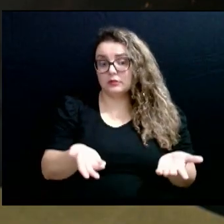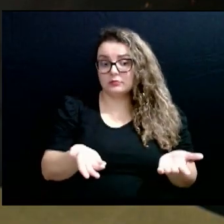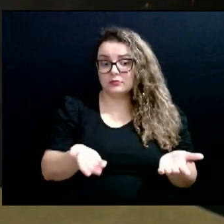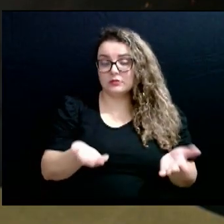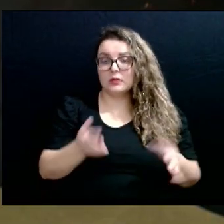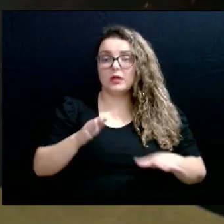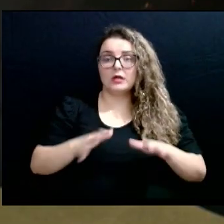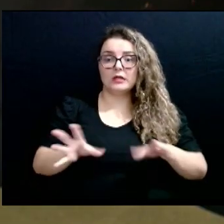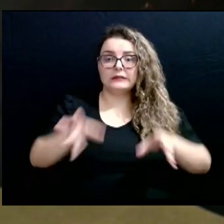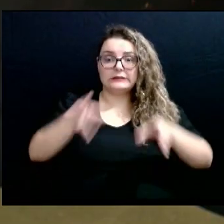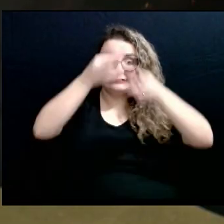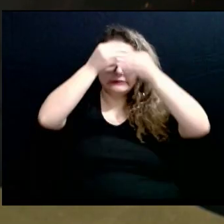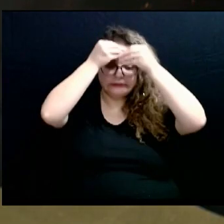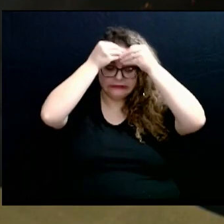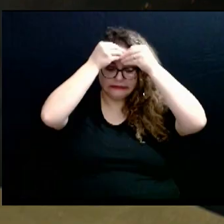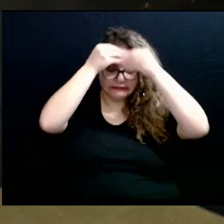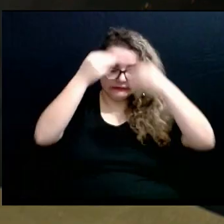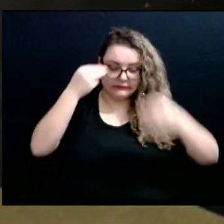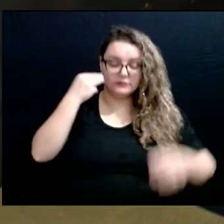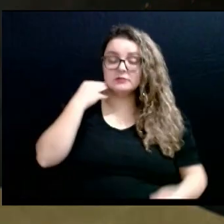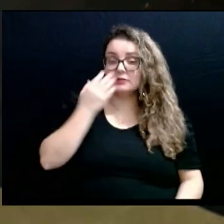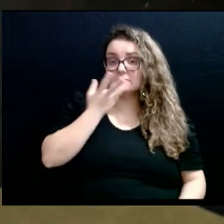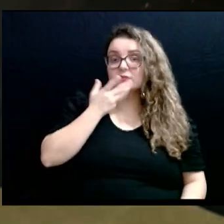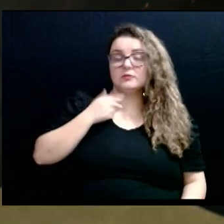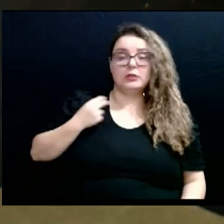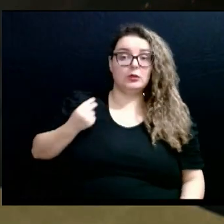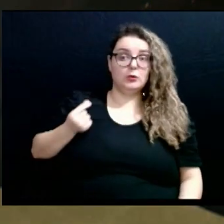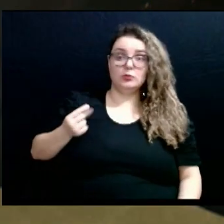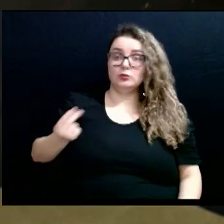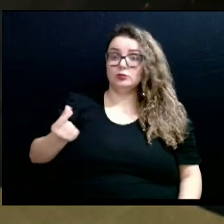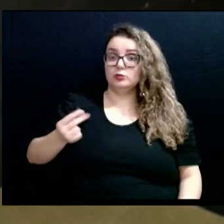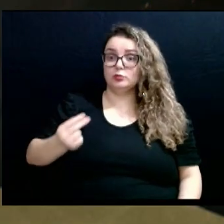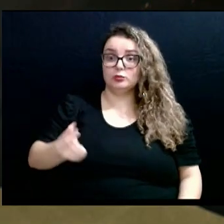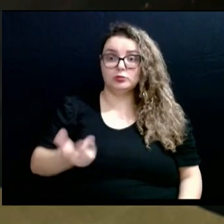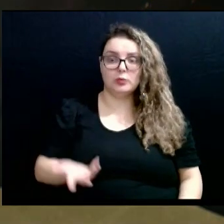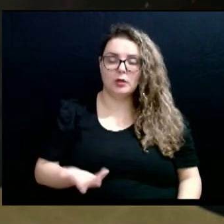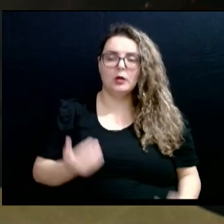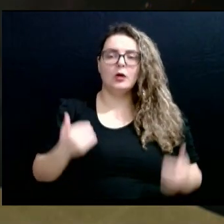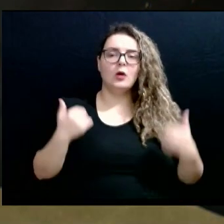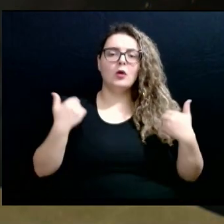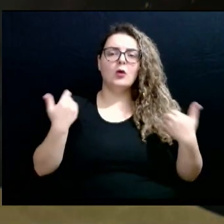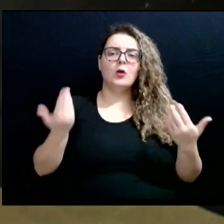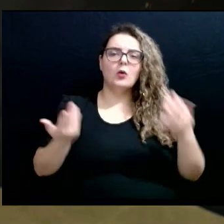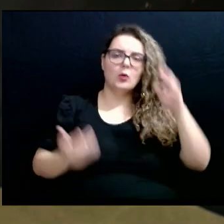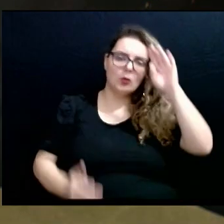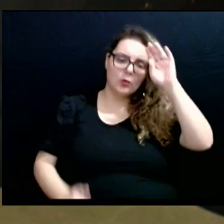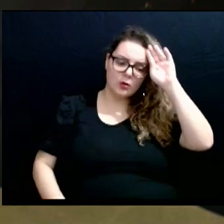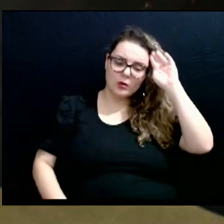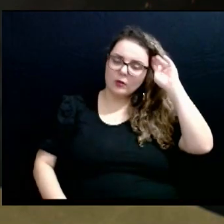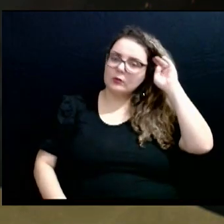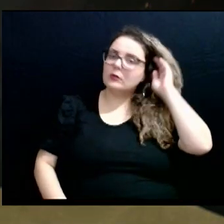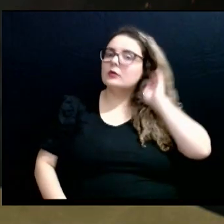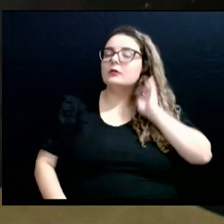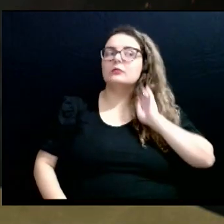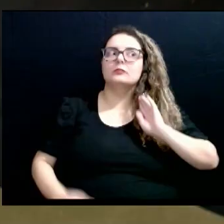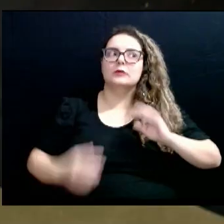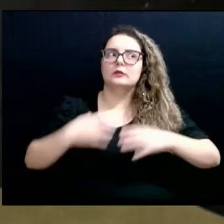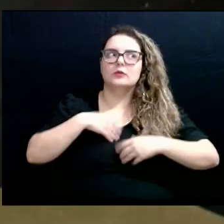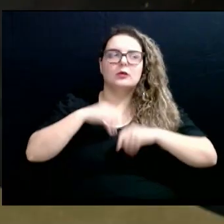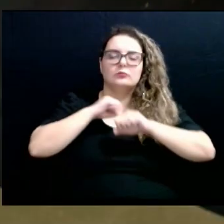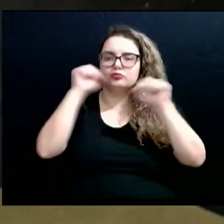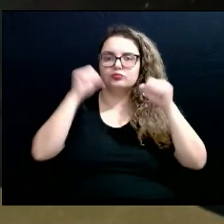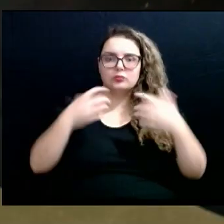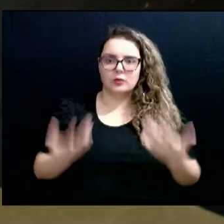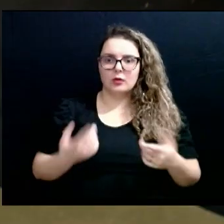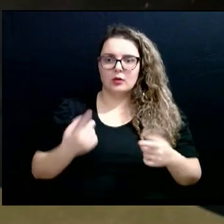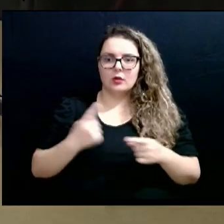na memória dessa criança por muito tempo. Qual que é? Deve dar uma explosão, algo assim, porque hoje em dia a gente tem as